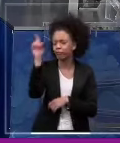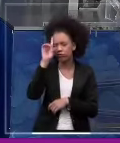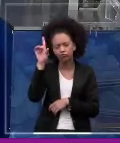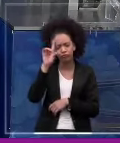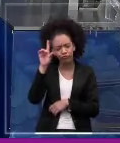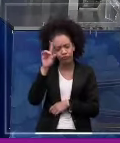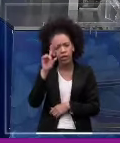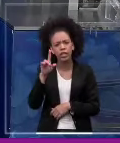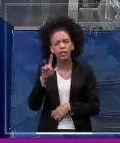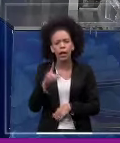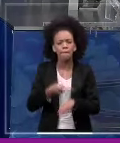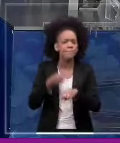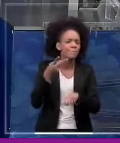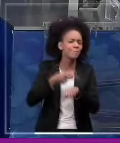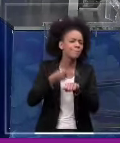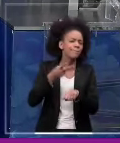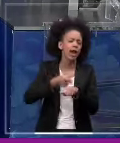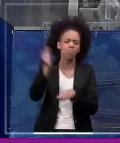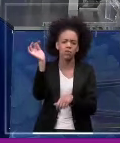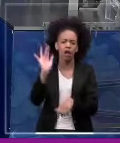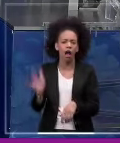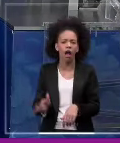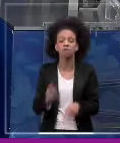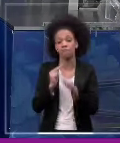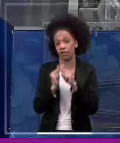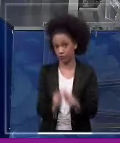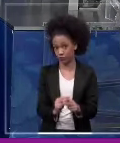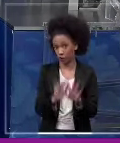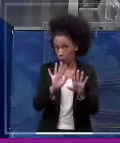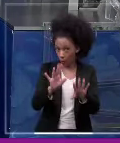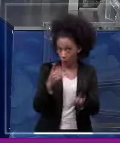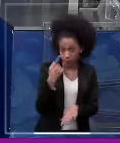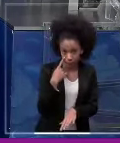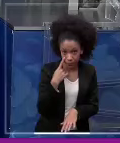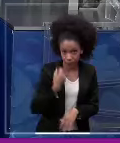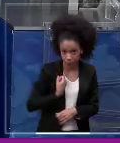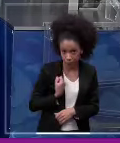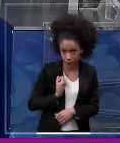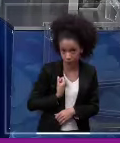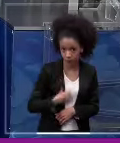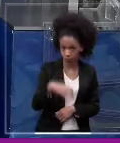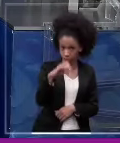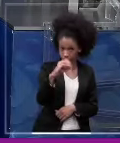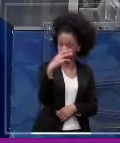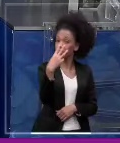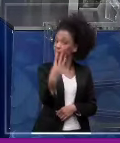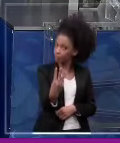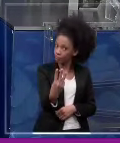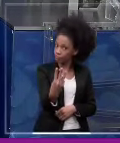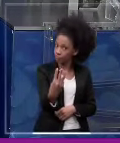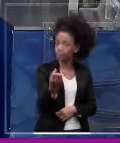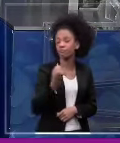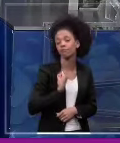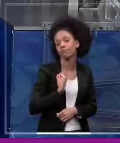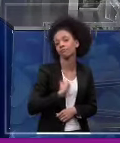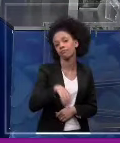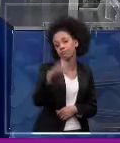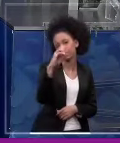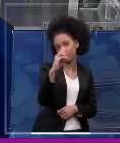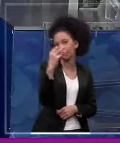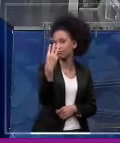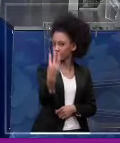prêmios nas loterias Caixa. Mais uma bola saindo do Globo. Verde, 03. Bola verde,